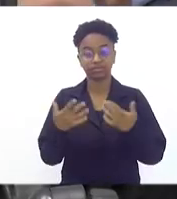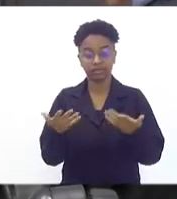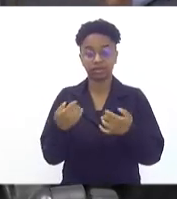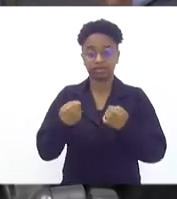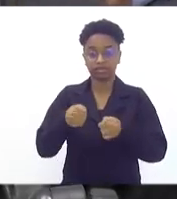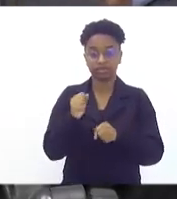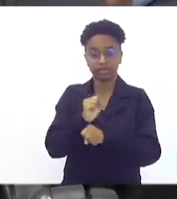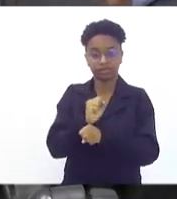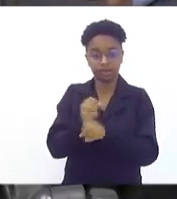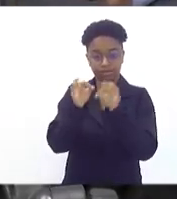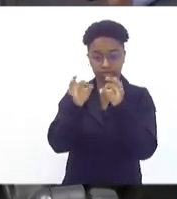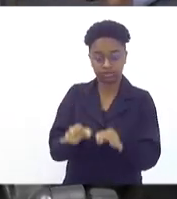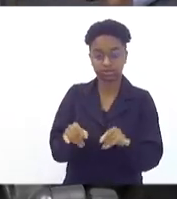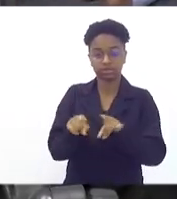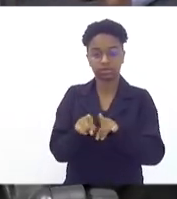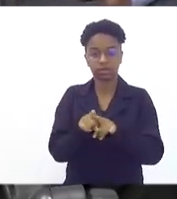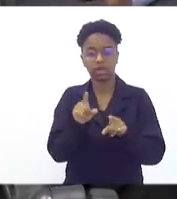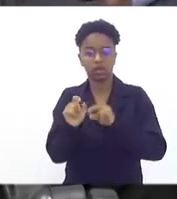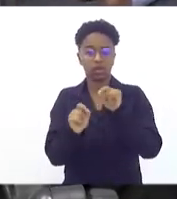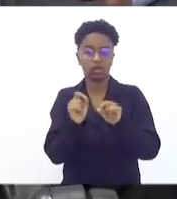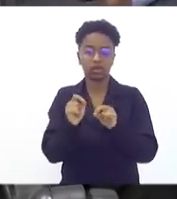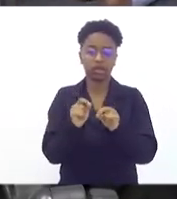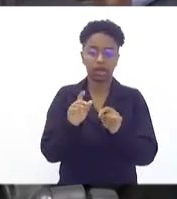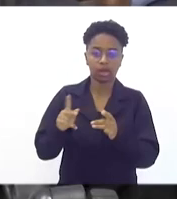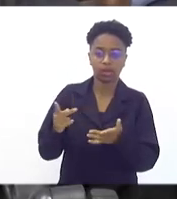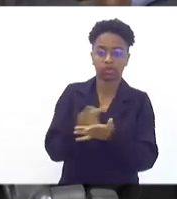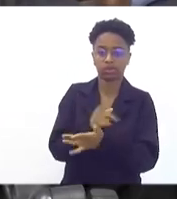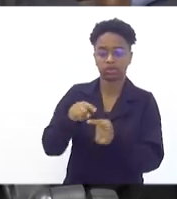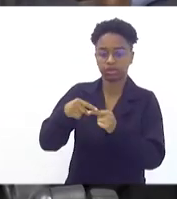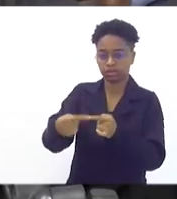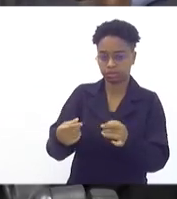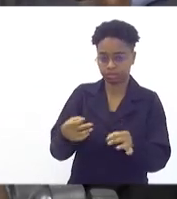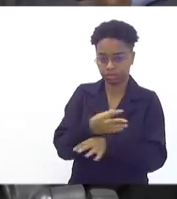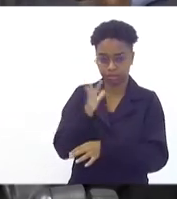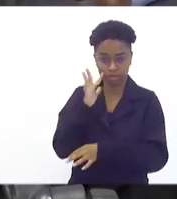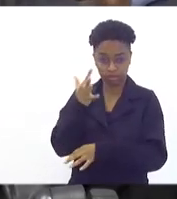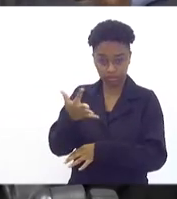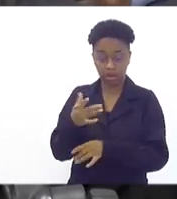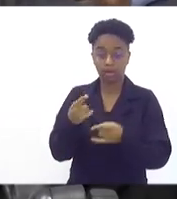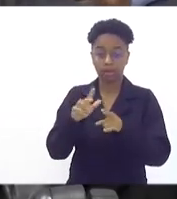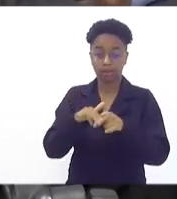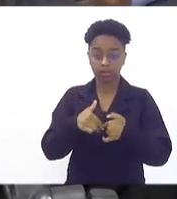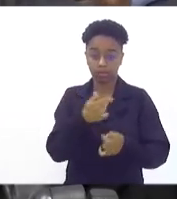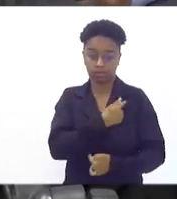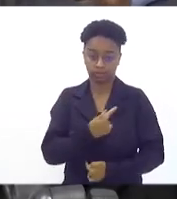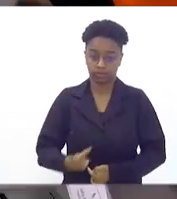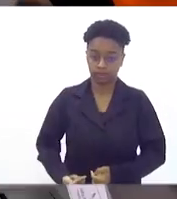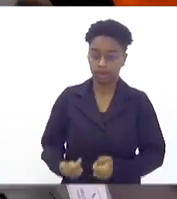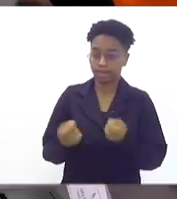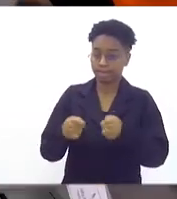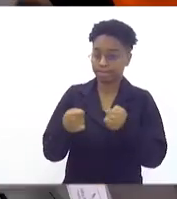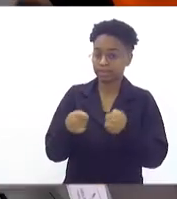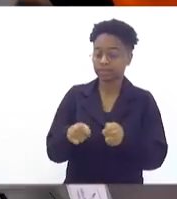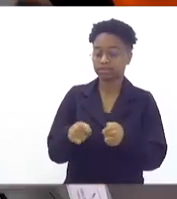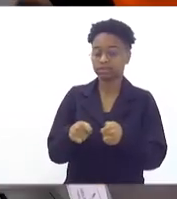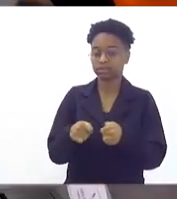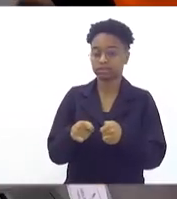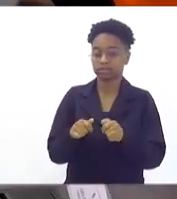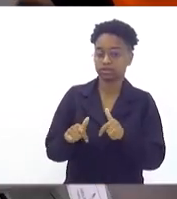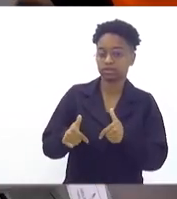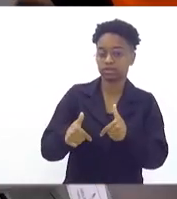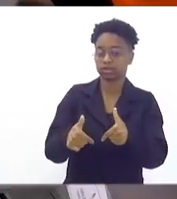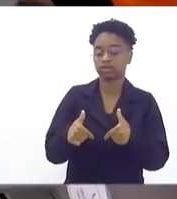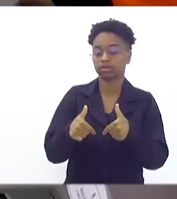com os efeitos dessa decisão E é isso que o governador tem que ter os instrumentos necessários para saber se você for fazer